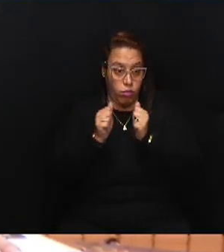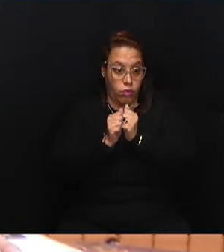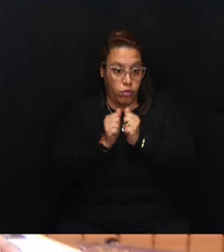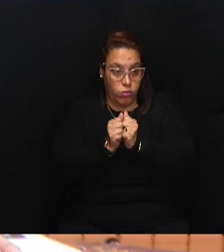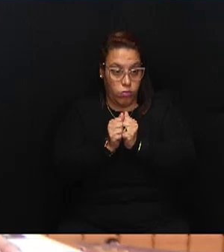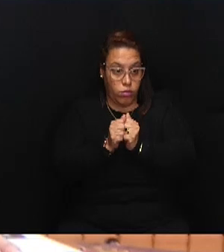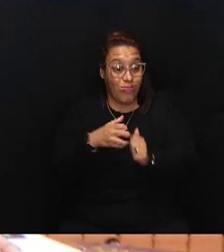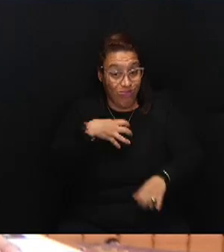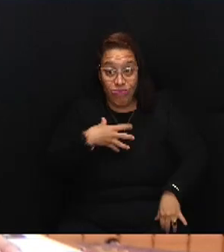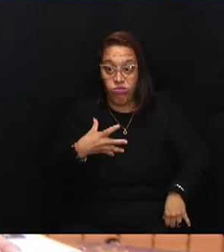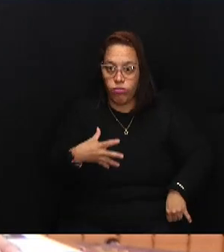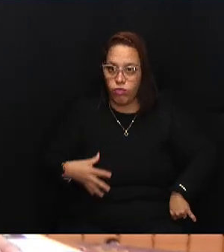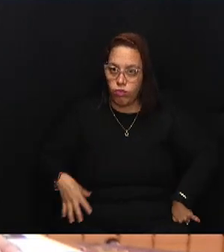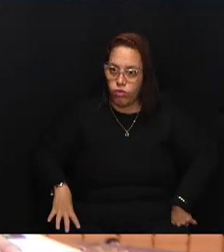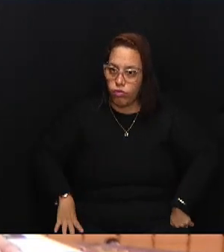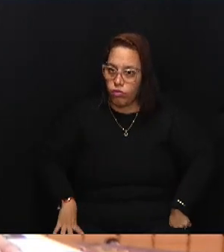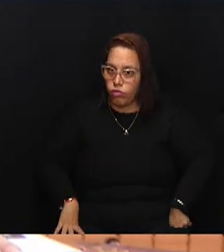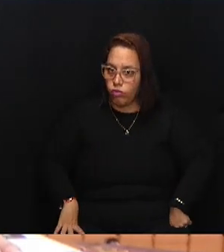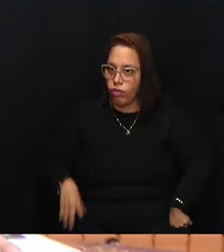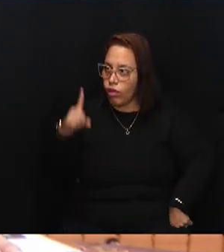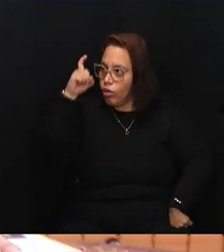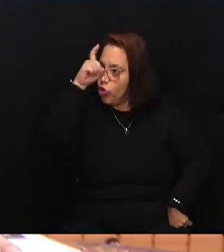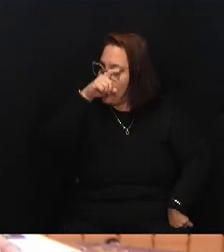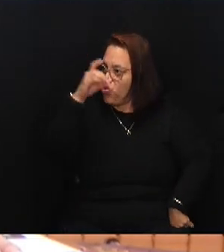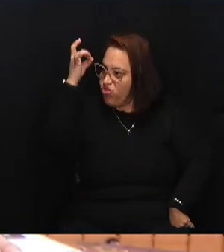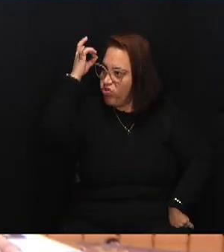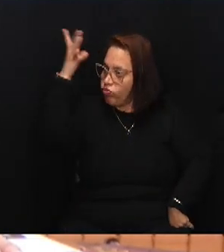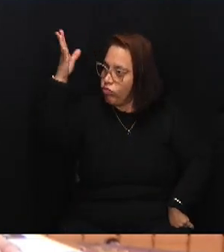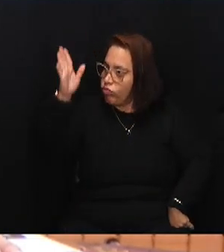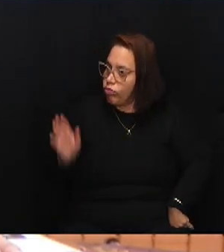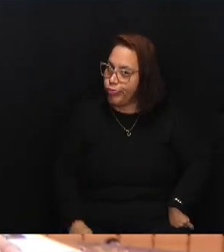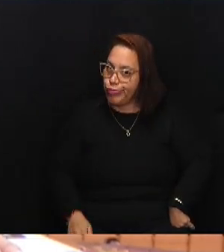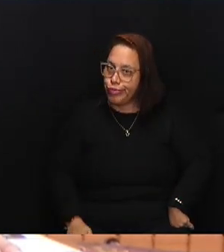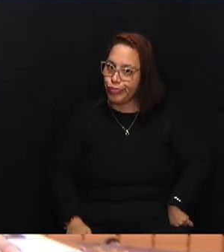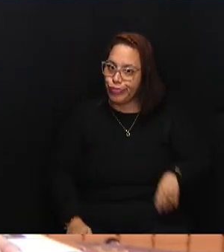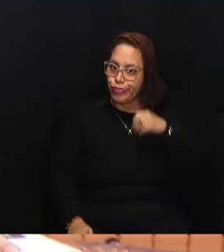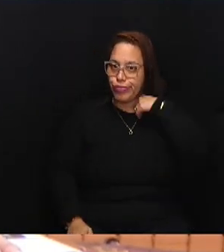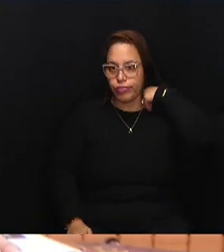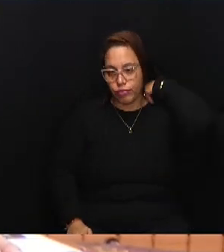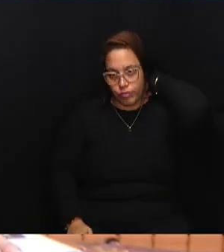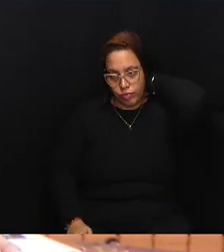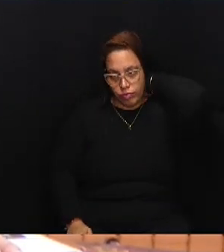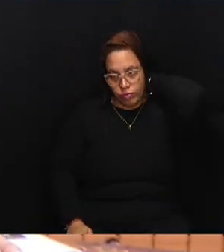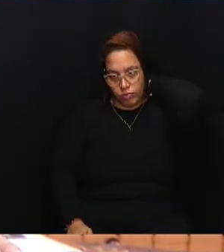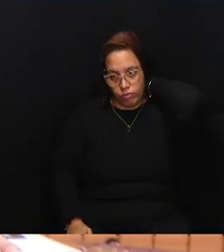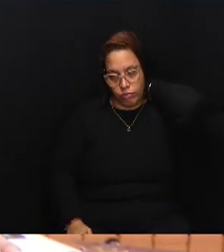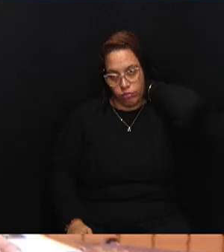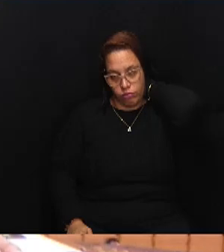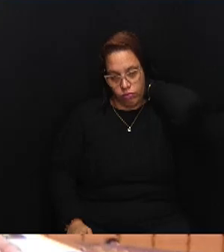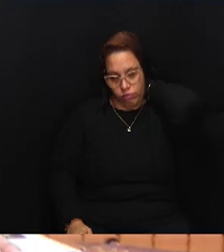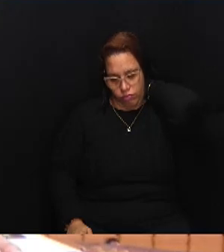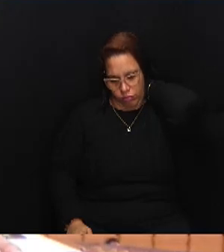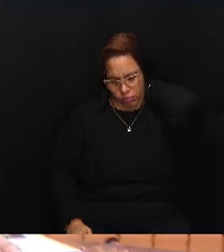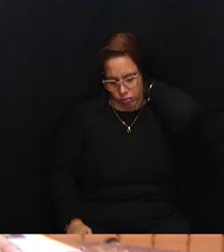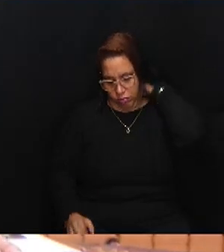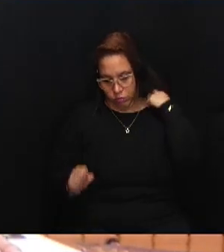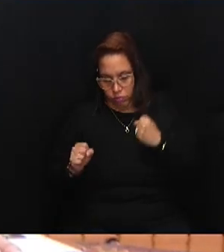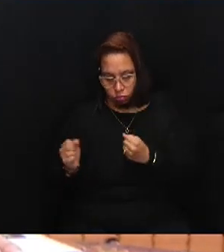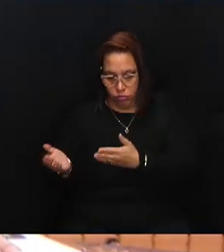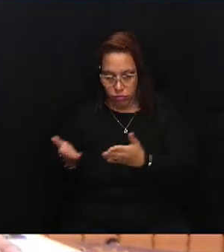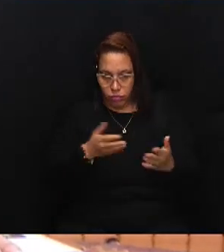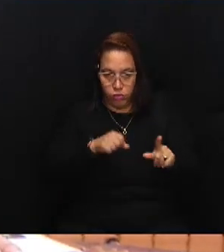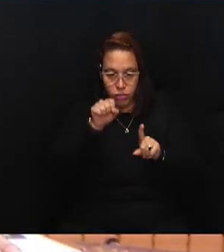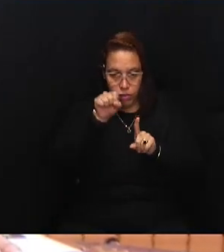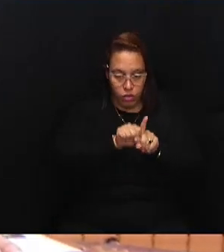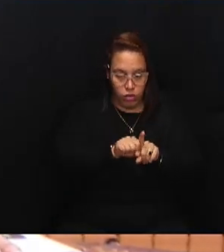para eles sentir que realmente é dificuldade. Então, eu peço a vocês aí, vocês podem trazer os debates, pode passar, que todo mês nós temos